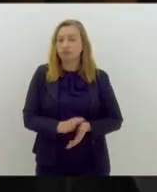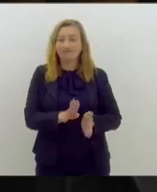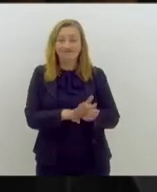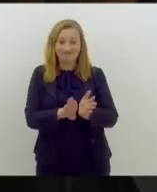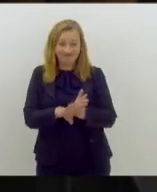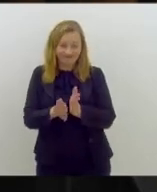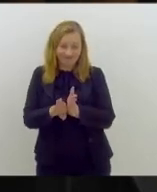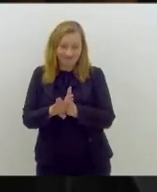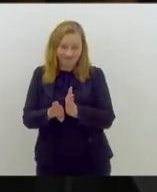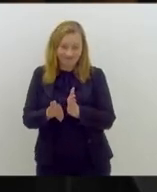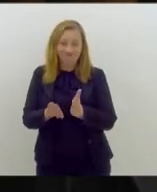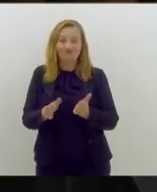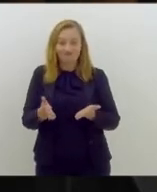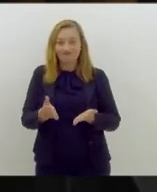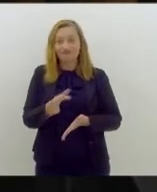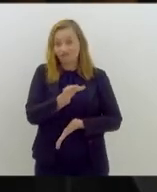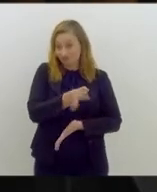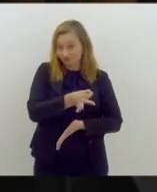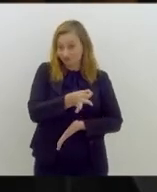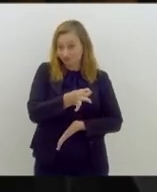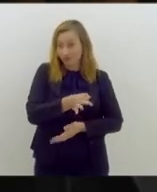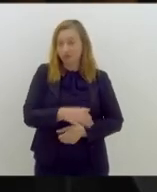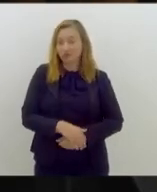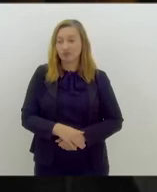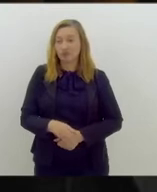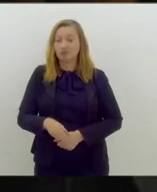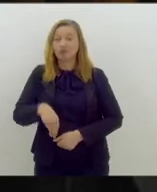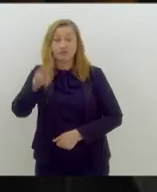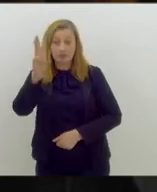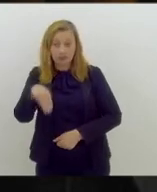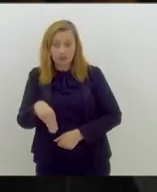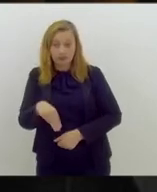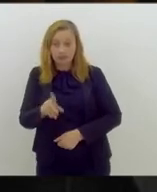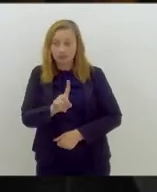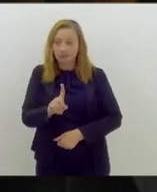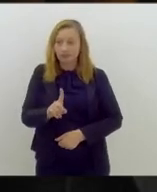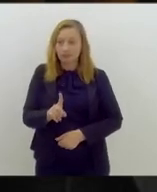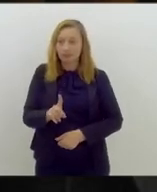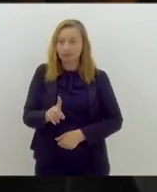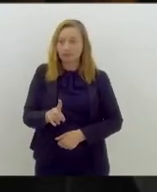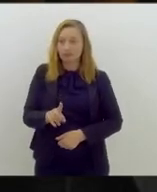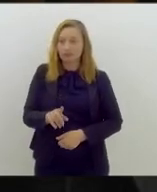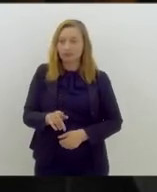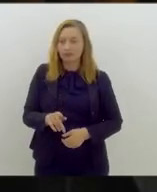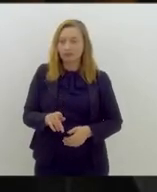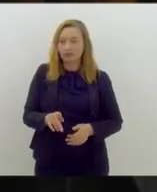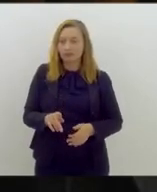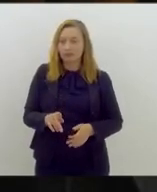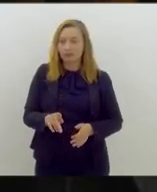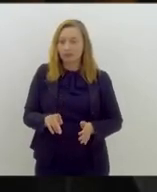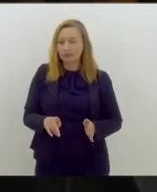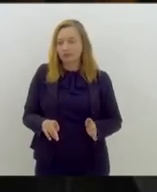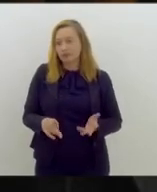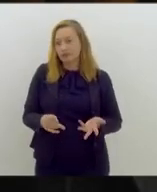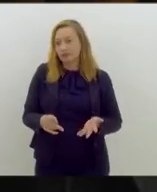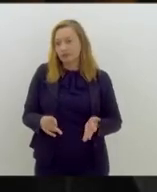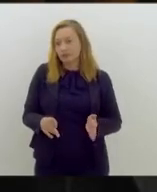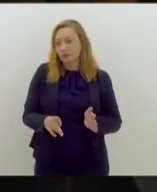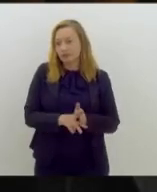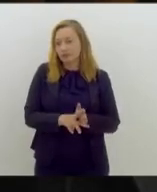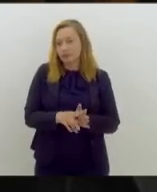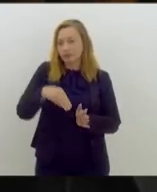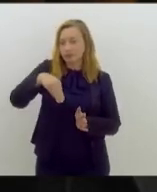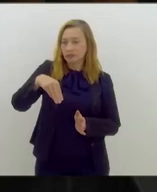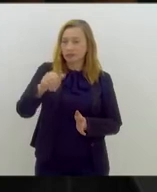e evidentemente quem não era da máquina pública e aí tô falando máquina pública no plural